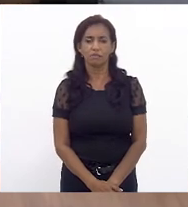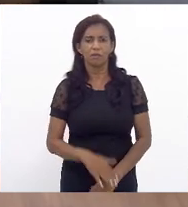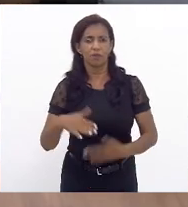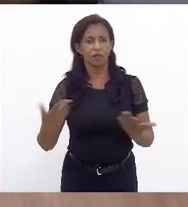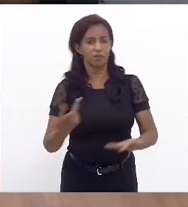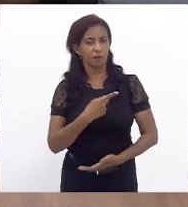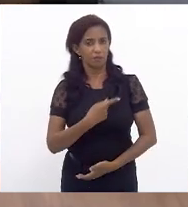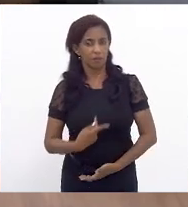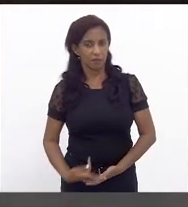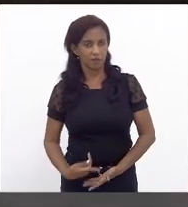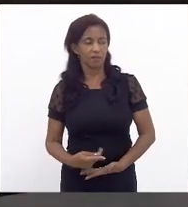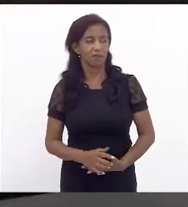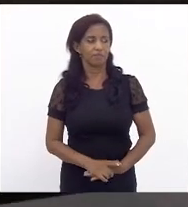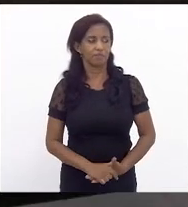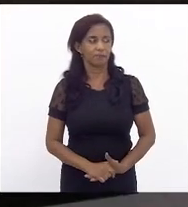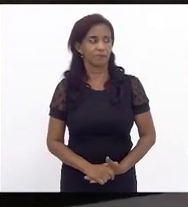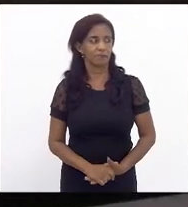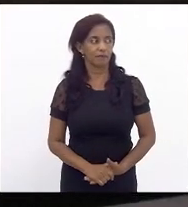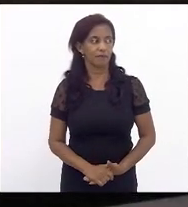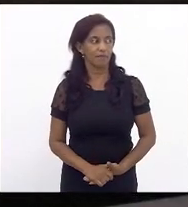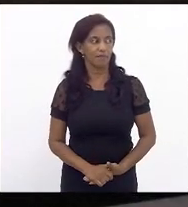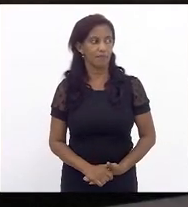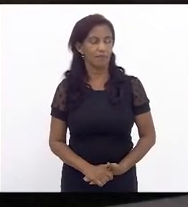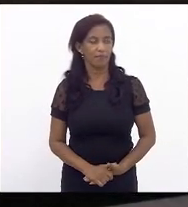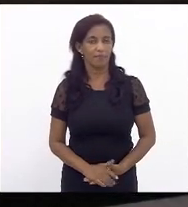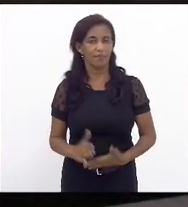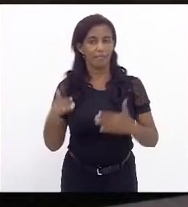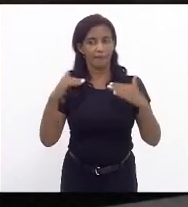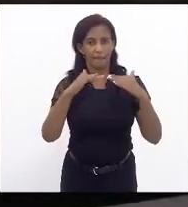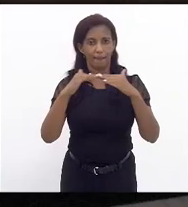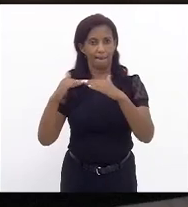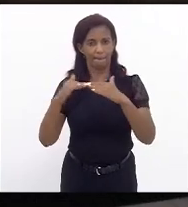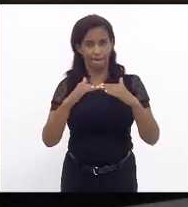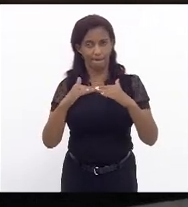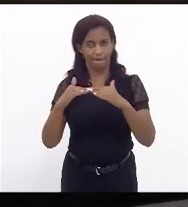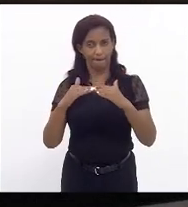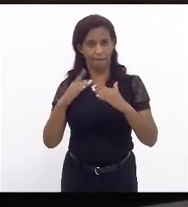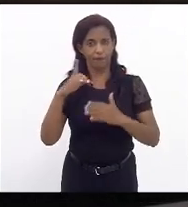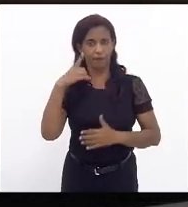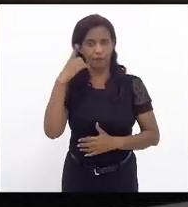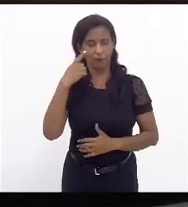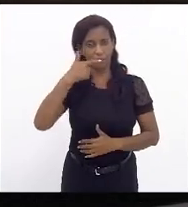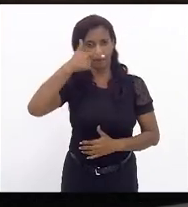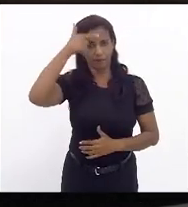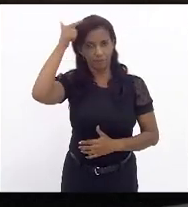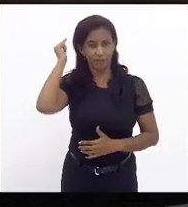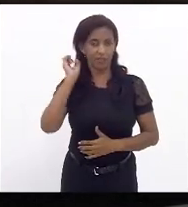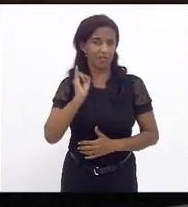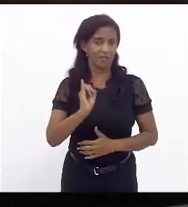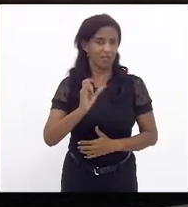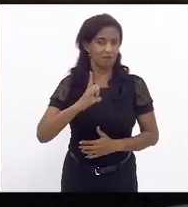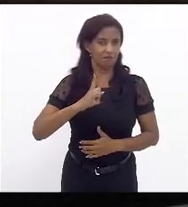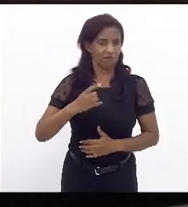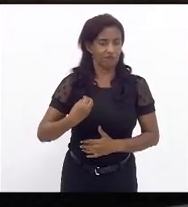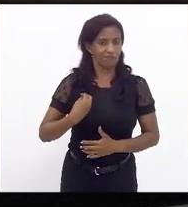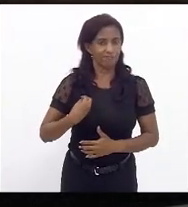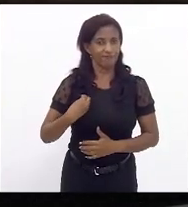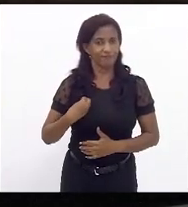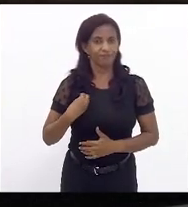Senhora presidente, na linha do deputado Luiz Martins, se tivéssemos